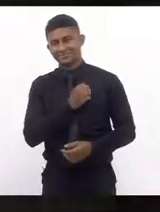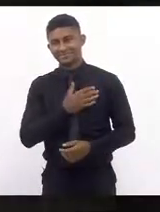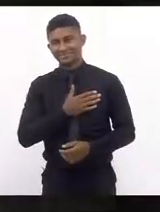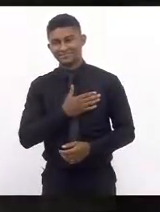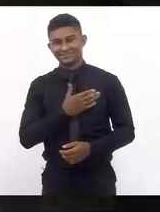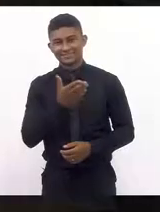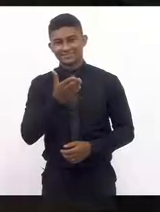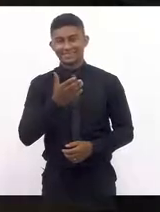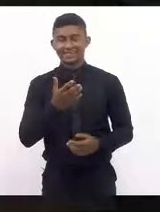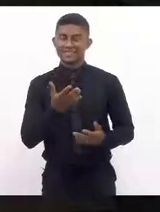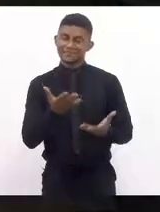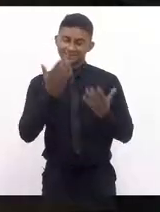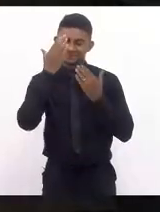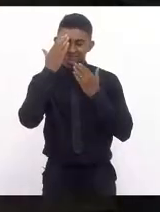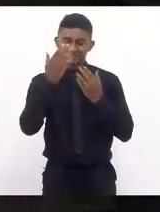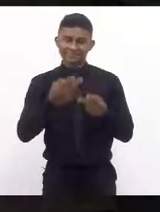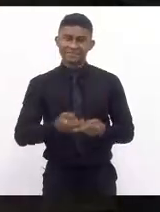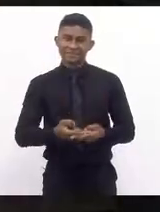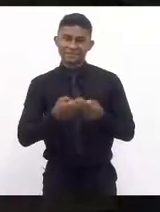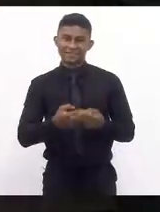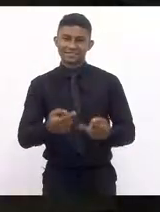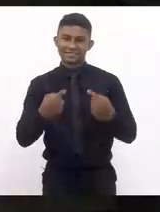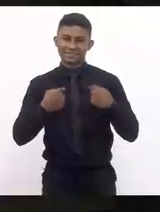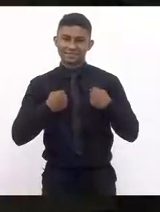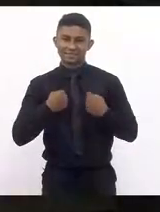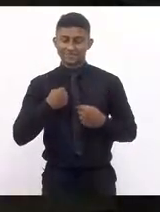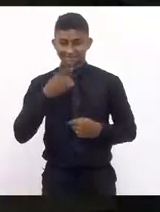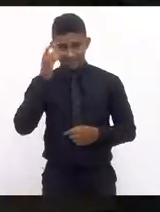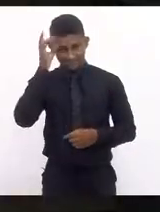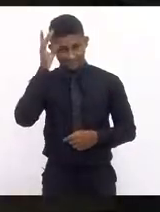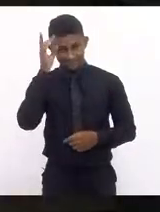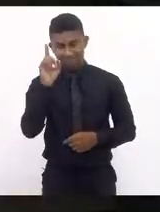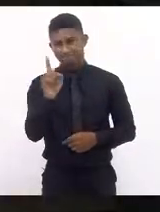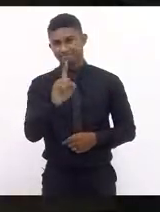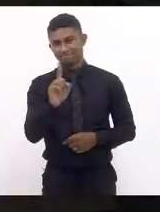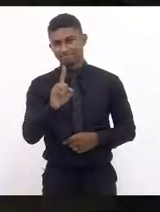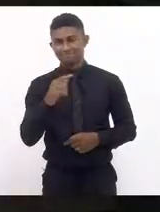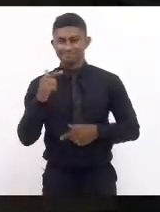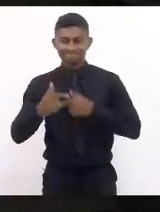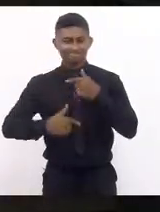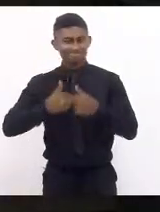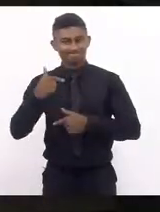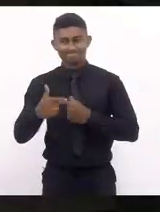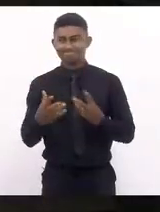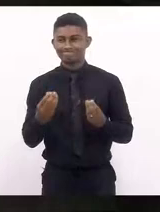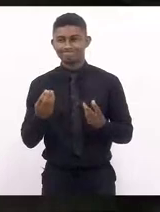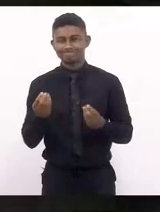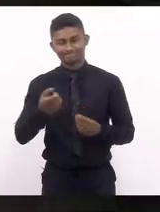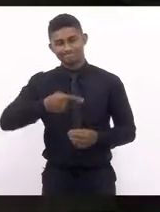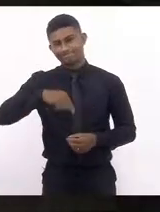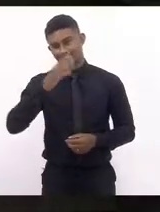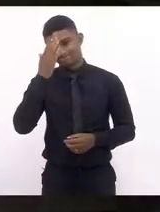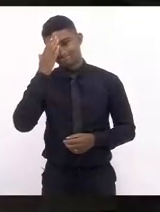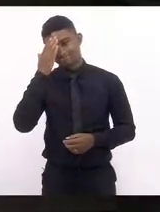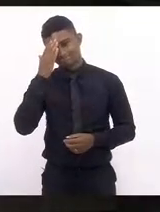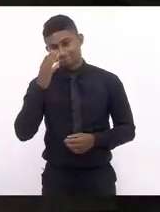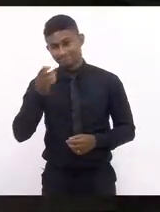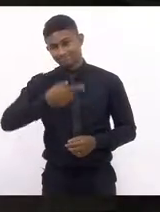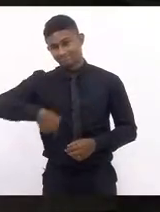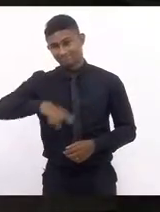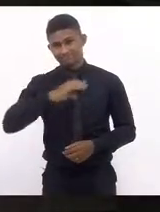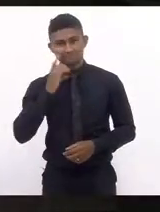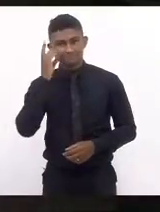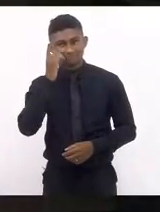obrigada pela paciência que você tem comigo porque não é mole não gente é muito trabalho a gente sabe né como nós